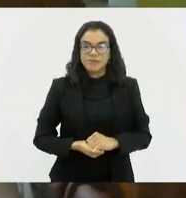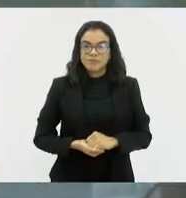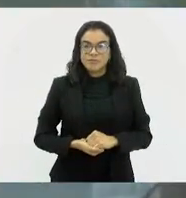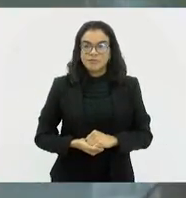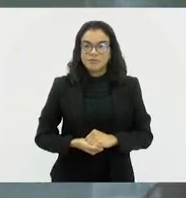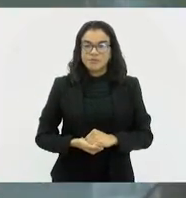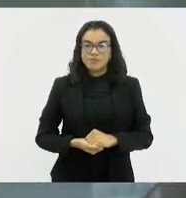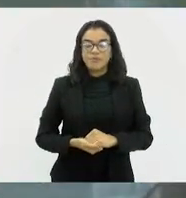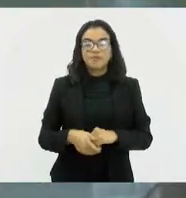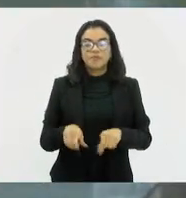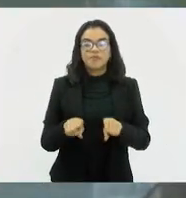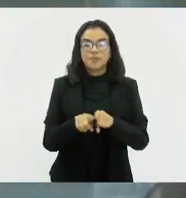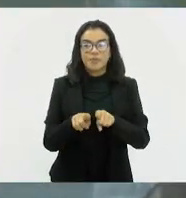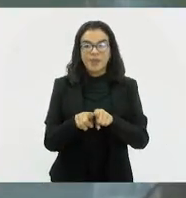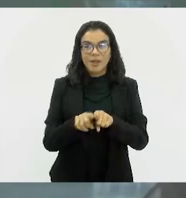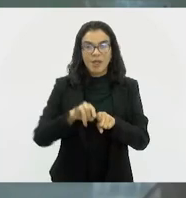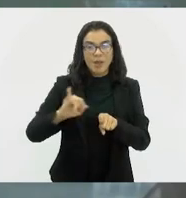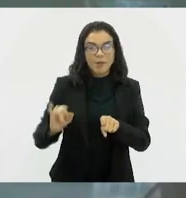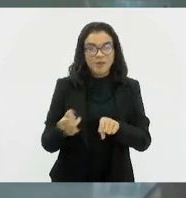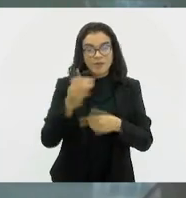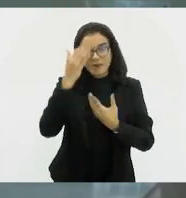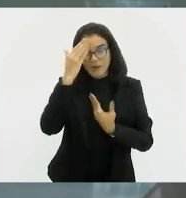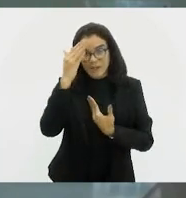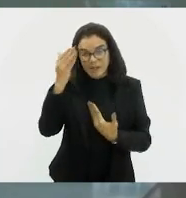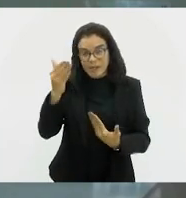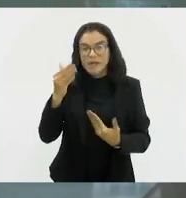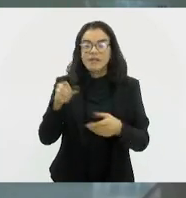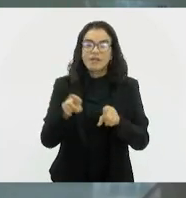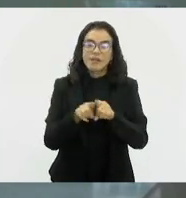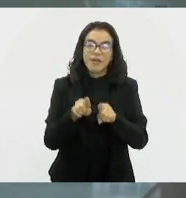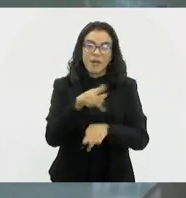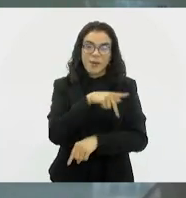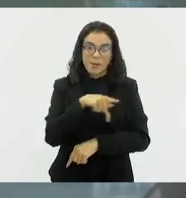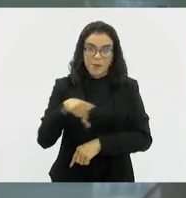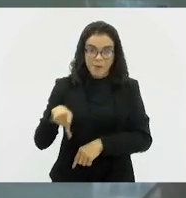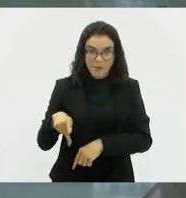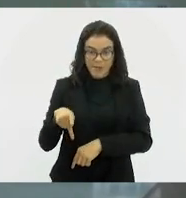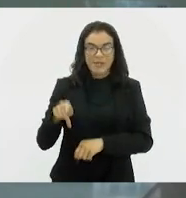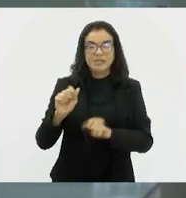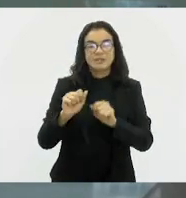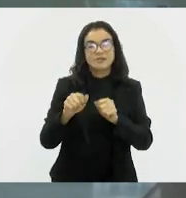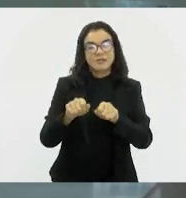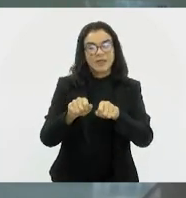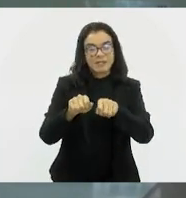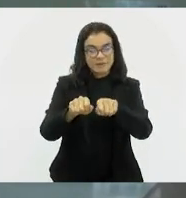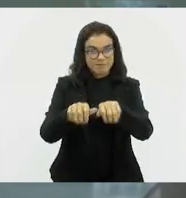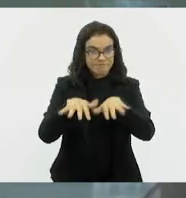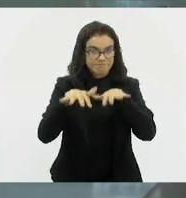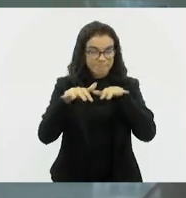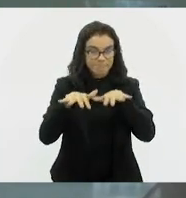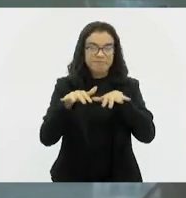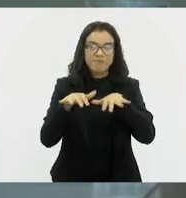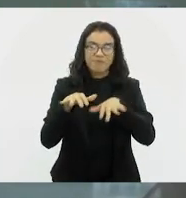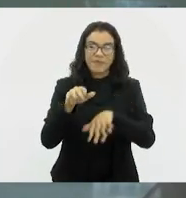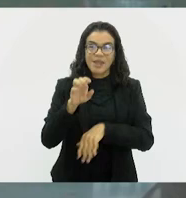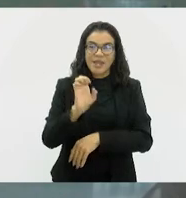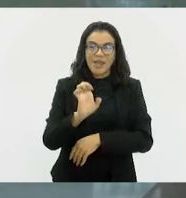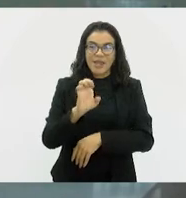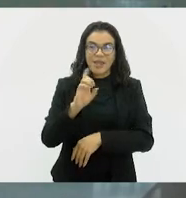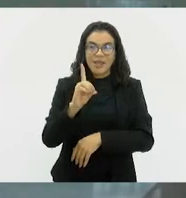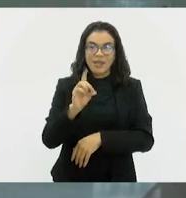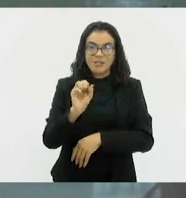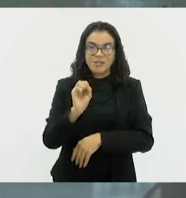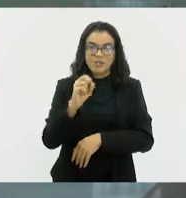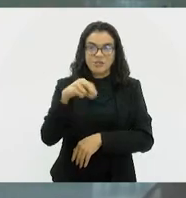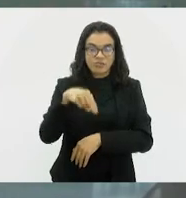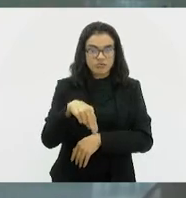Queria aqui também aproveitar e agradecer ao presidente dessa casa, Edson Quinto, por prontamente ter